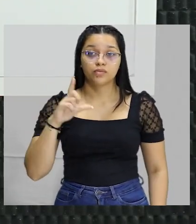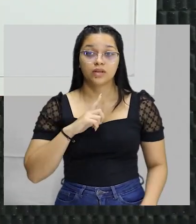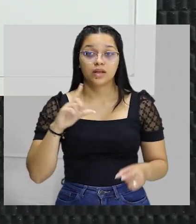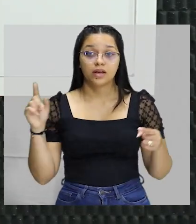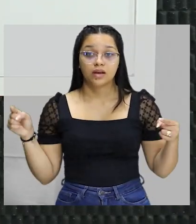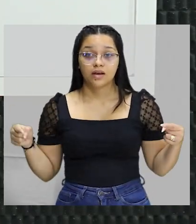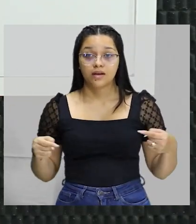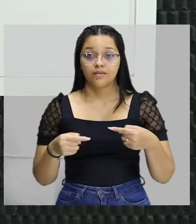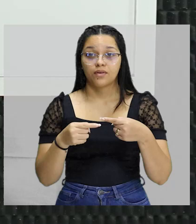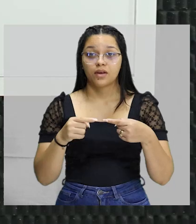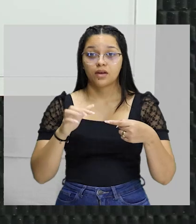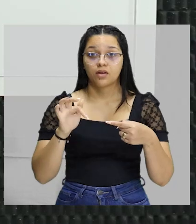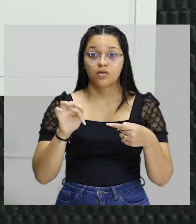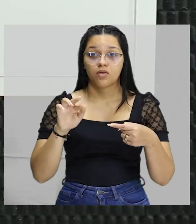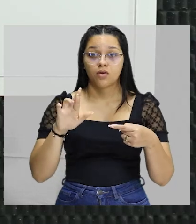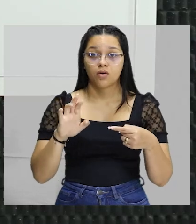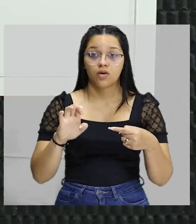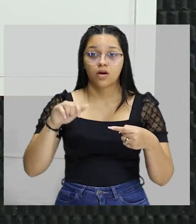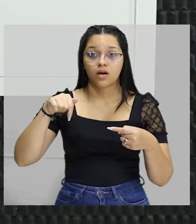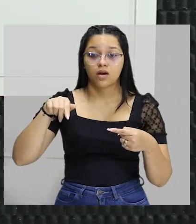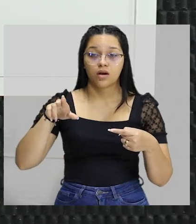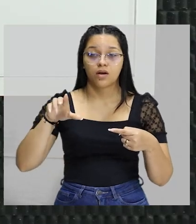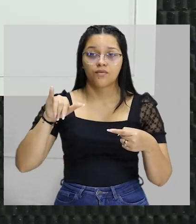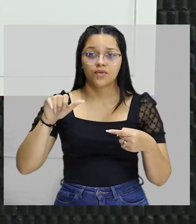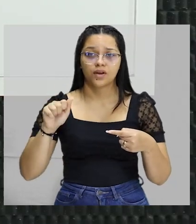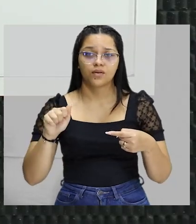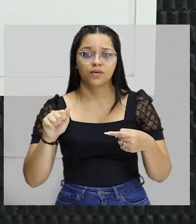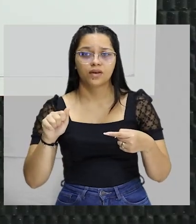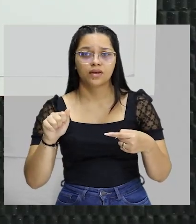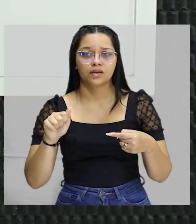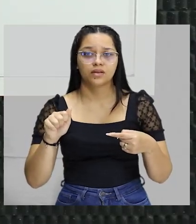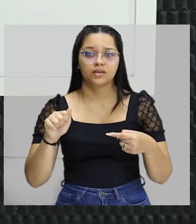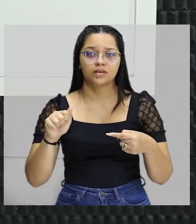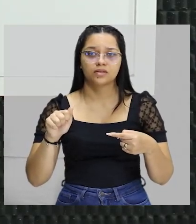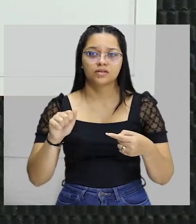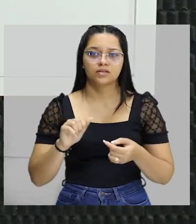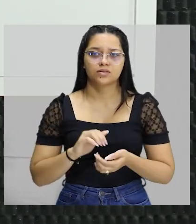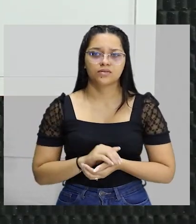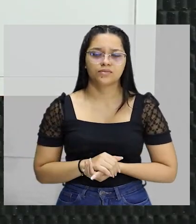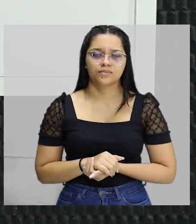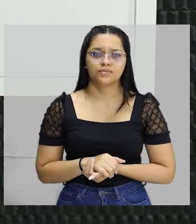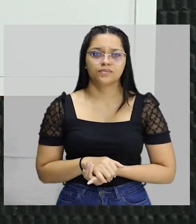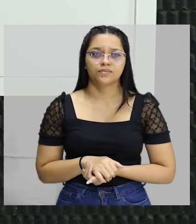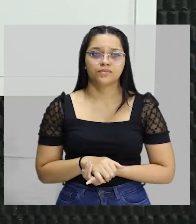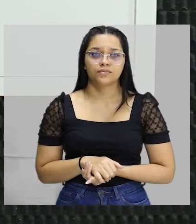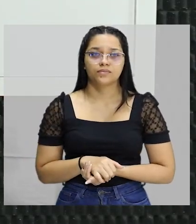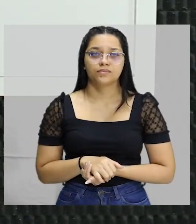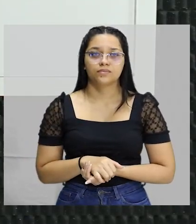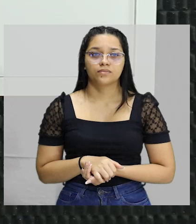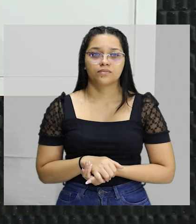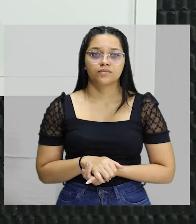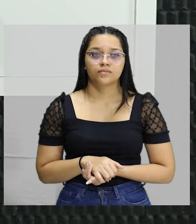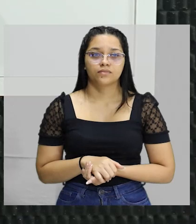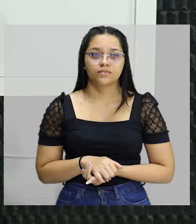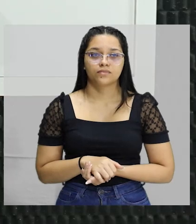com a frequência. Tem a ver com a frequência. A